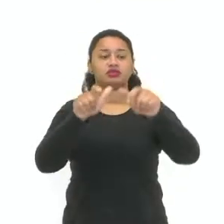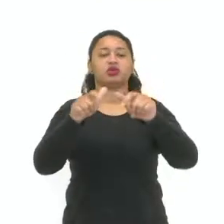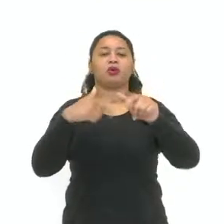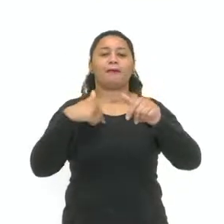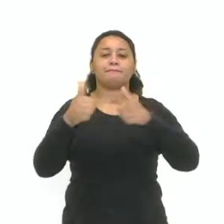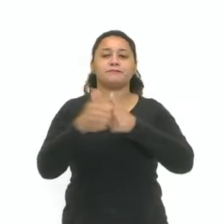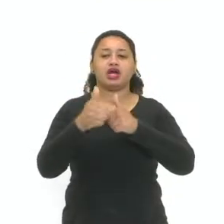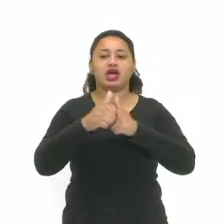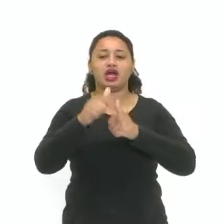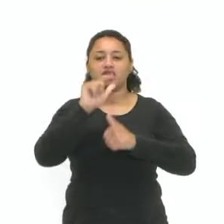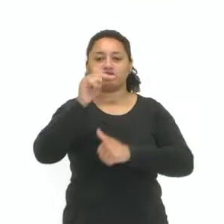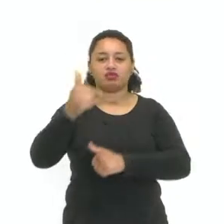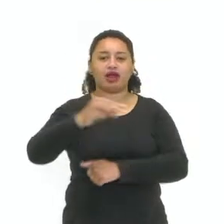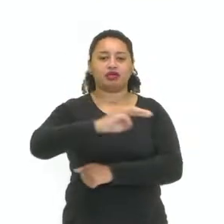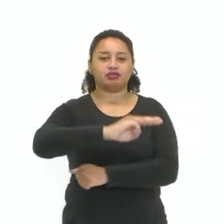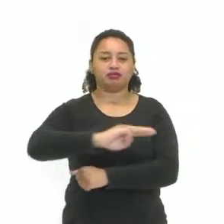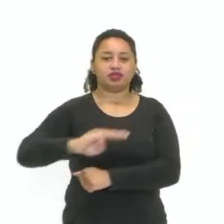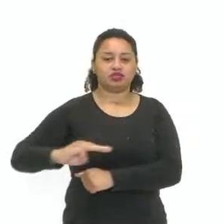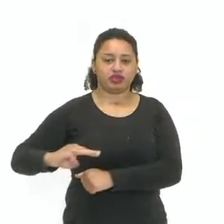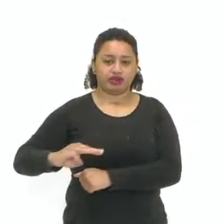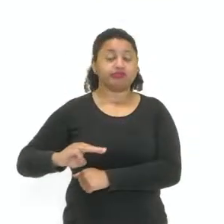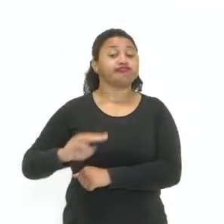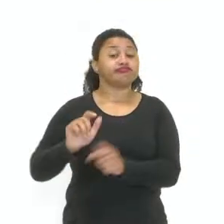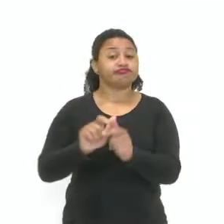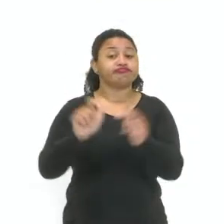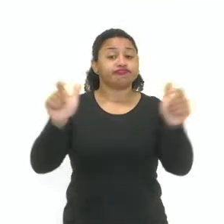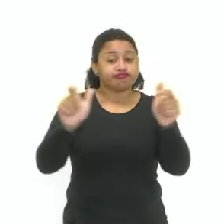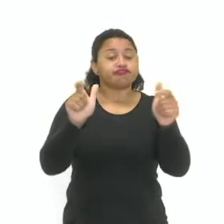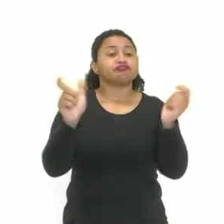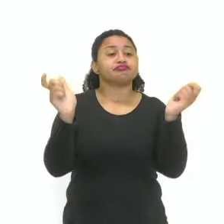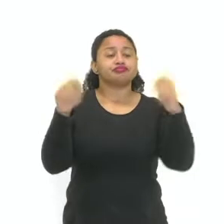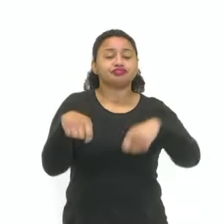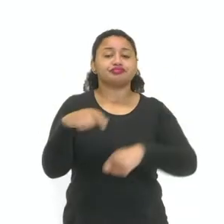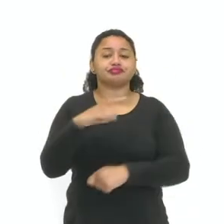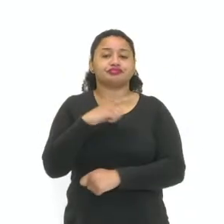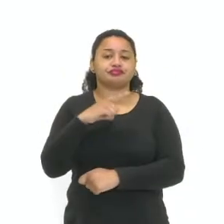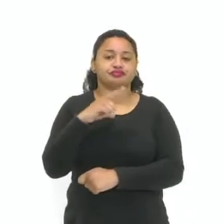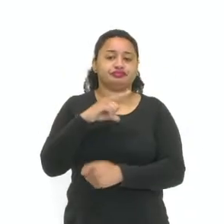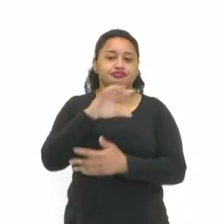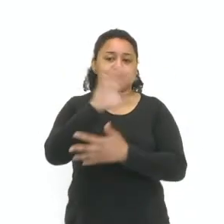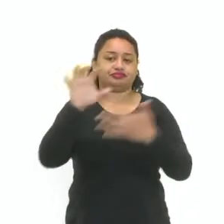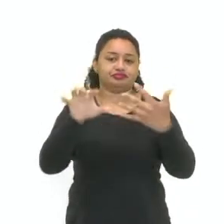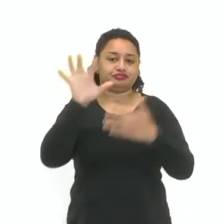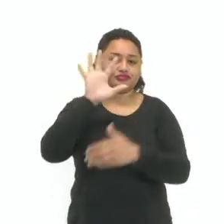Mediterrâneo é o maior número possível, né? Do continente africano aí.